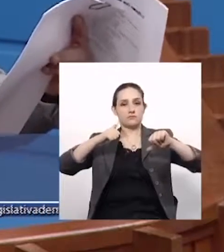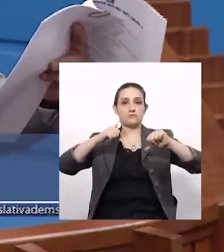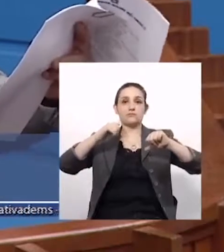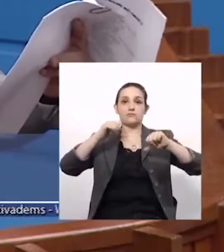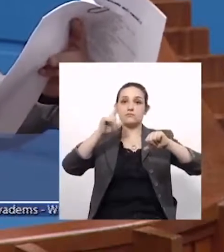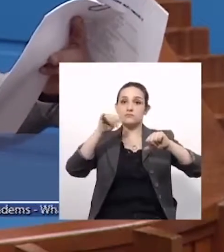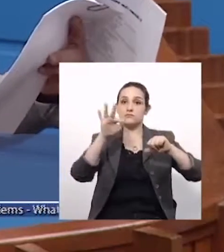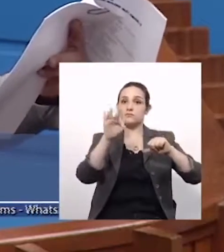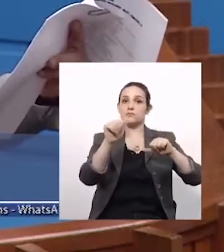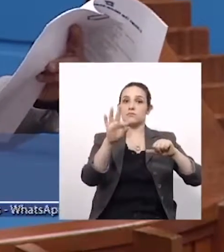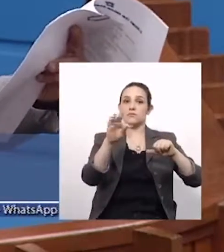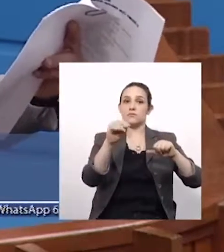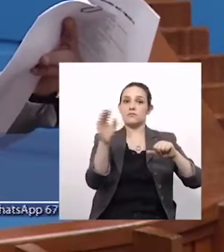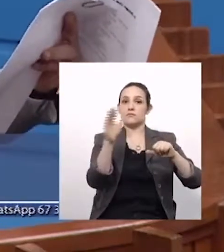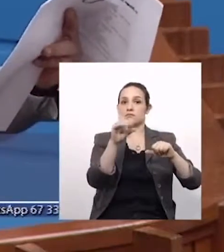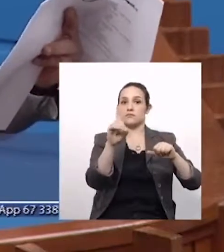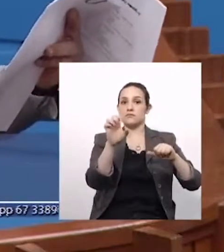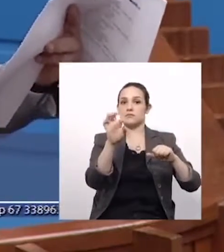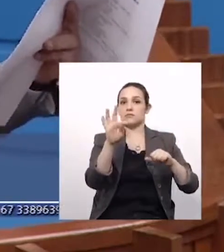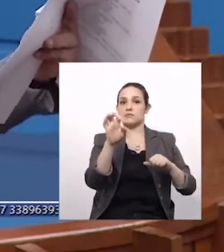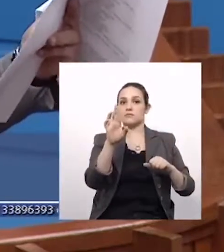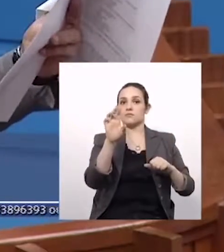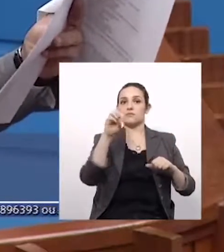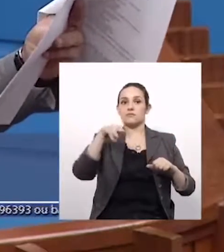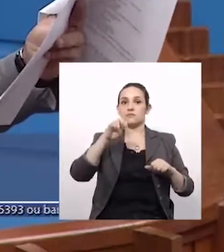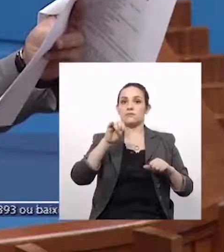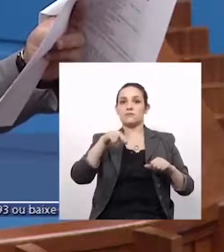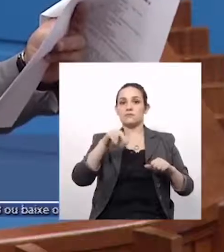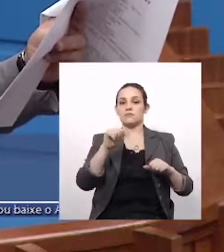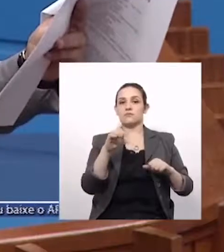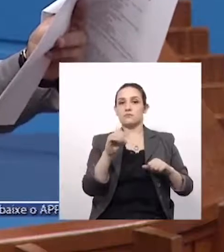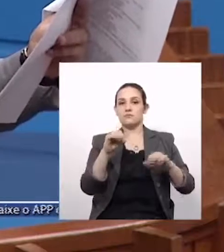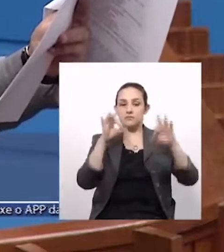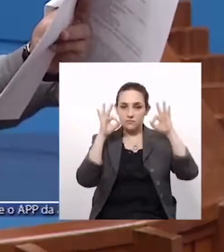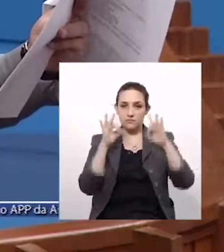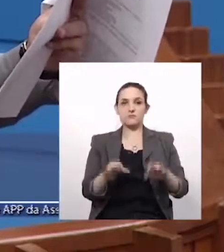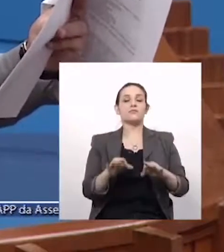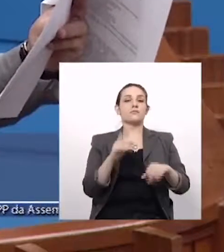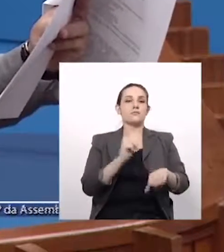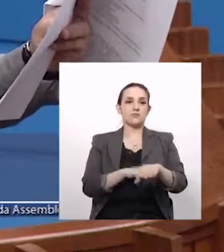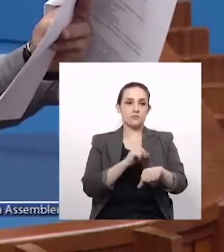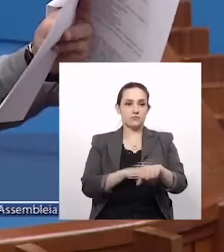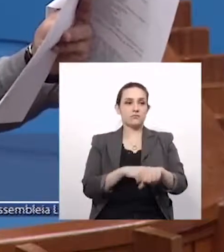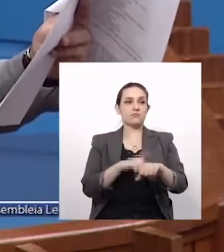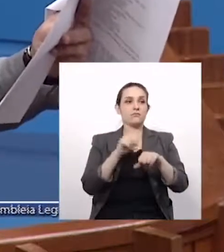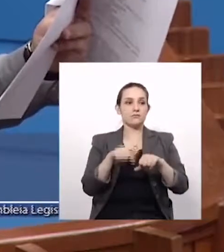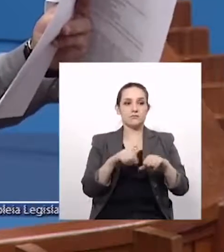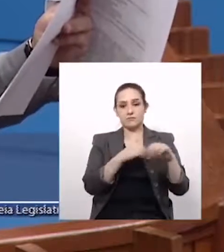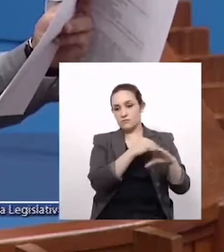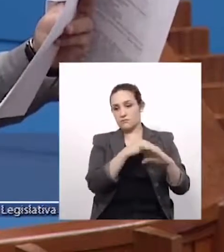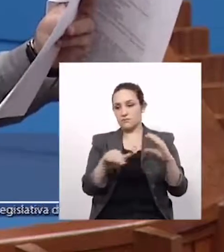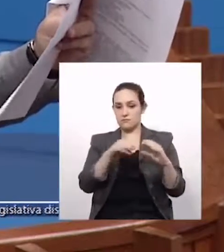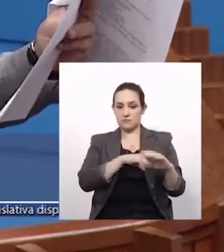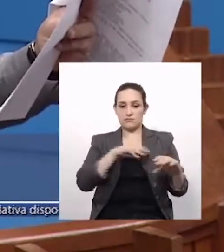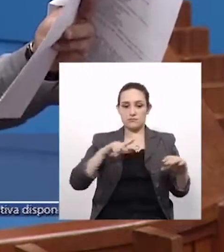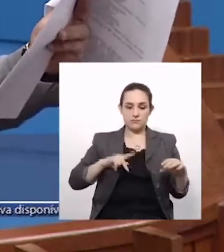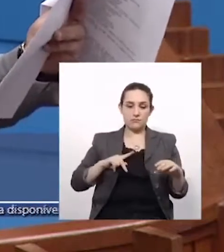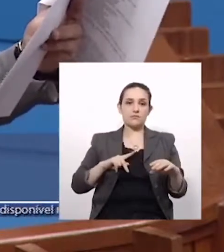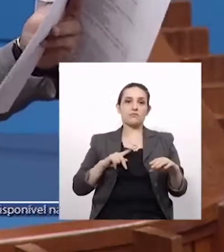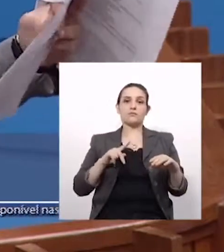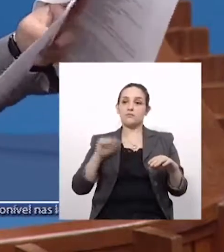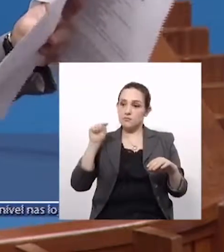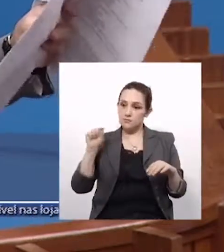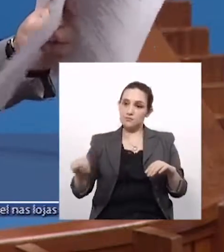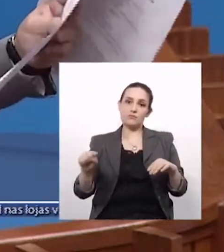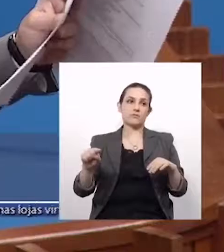determinado e por prazo certo, sendo suas conclusões, se for o caso, encaminhadas ao Ministério Público para que promova a